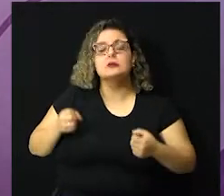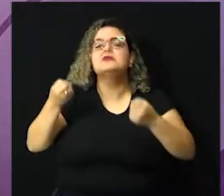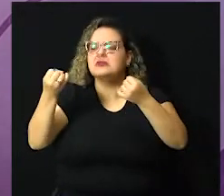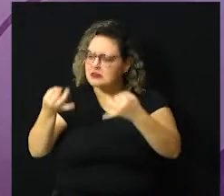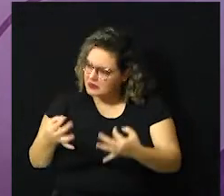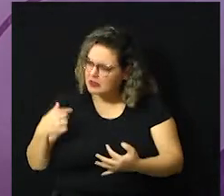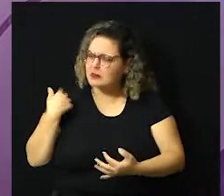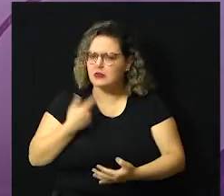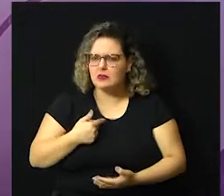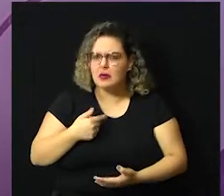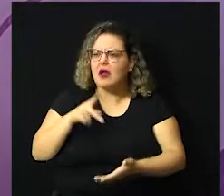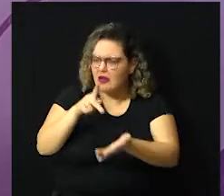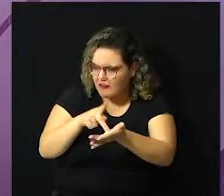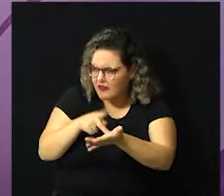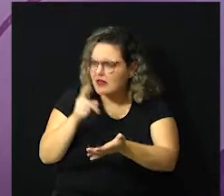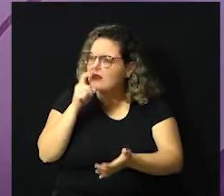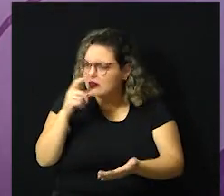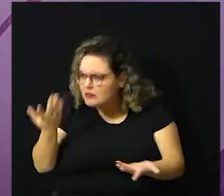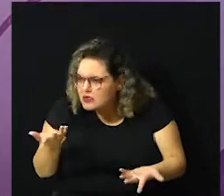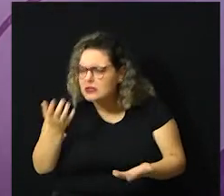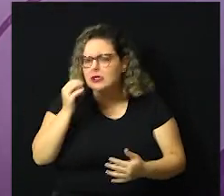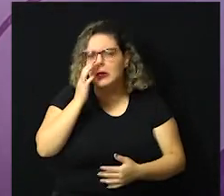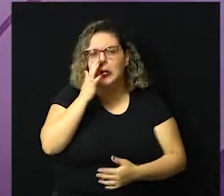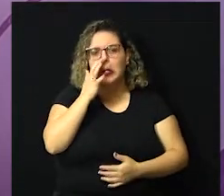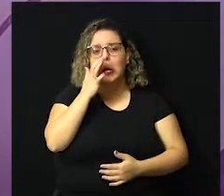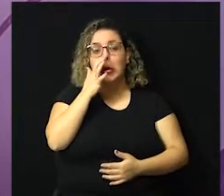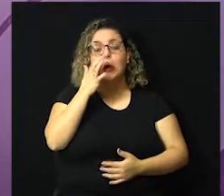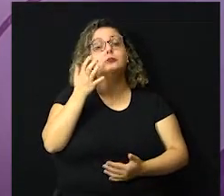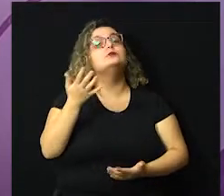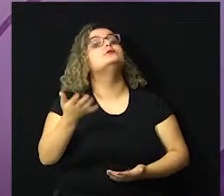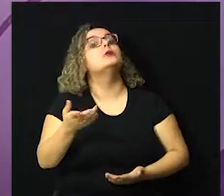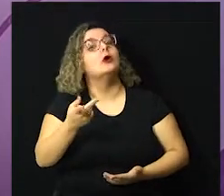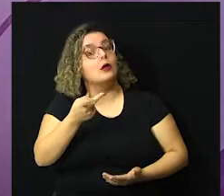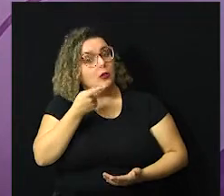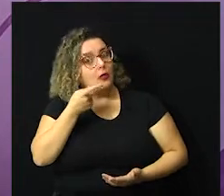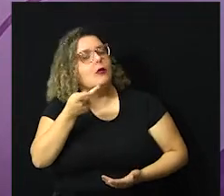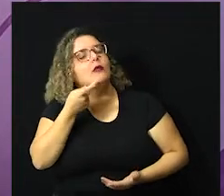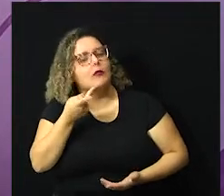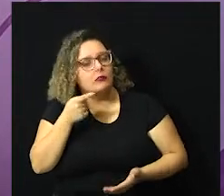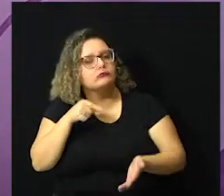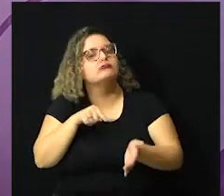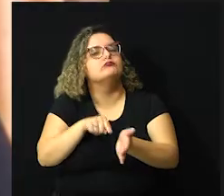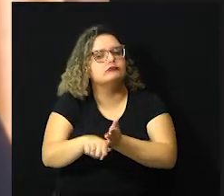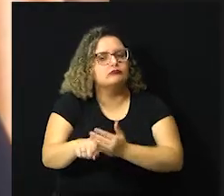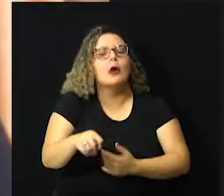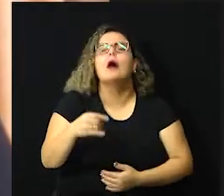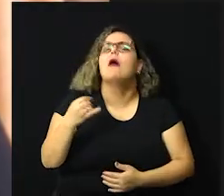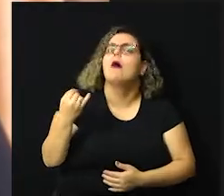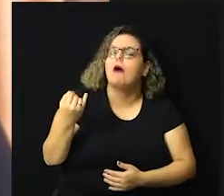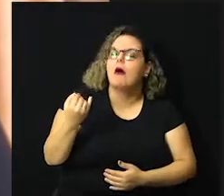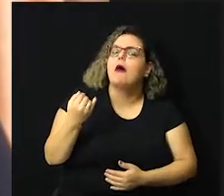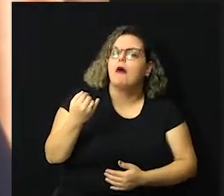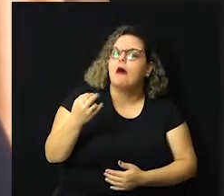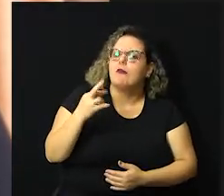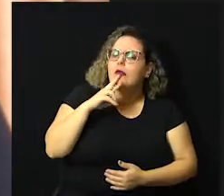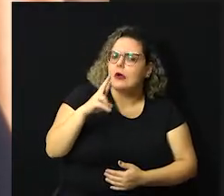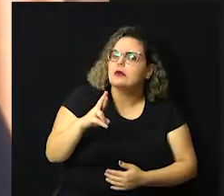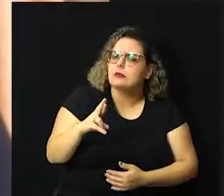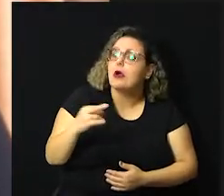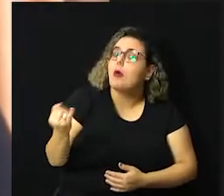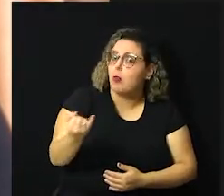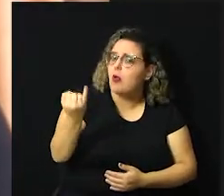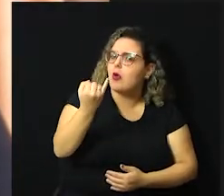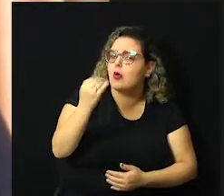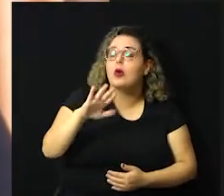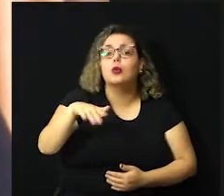isso é verdade, isso é mentira? Viviane, eu vou responder essa sua pergunta, que é extremamente importante. Quando